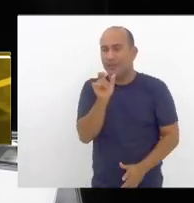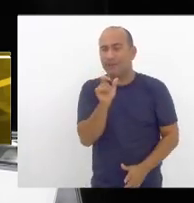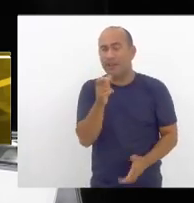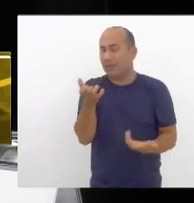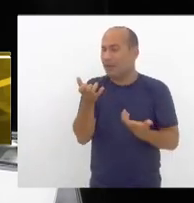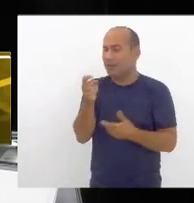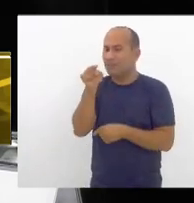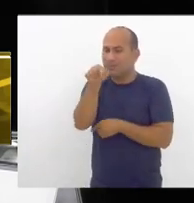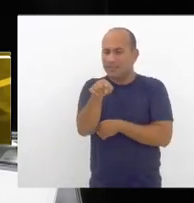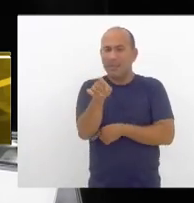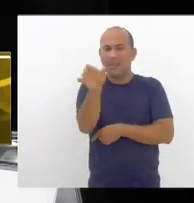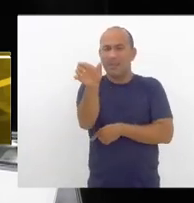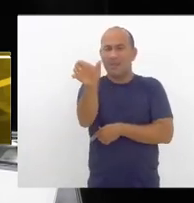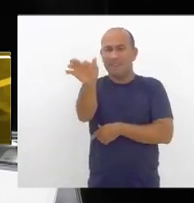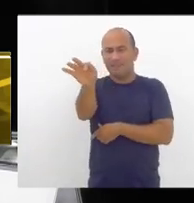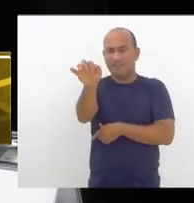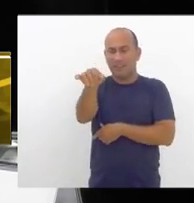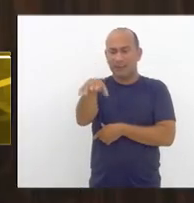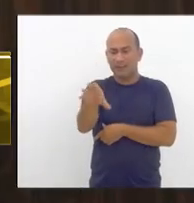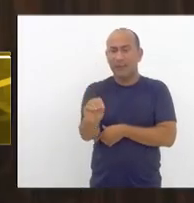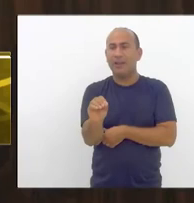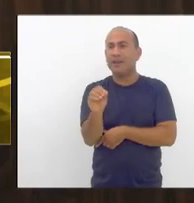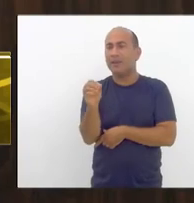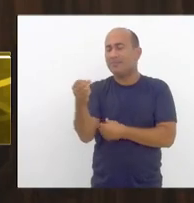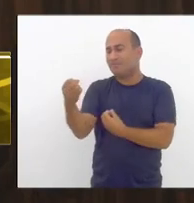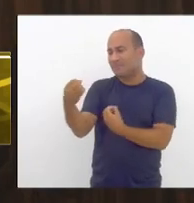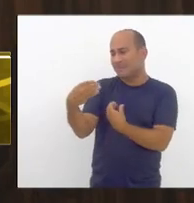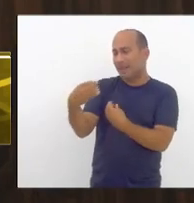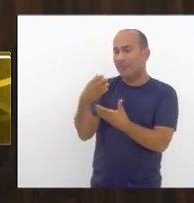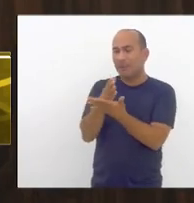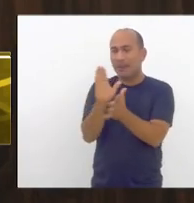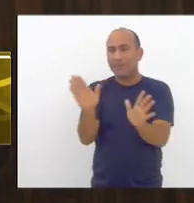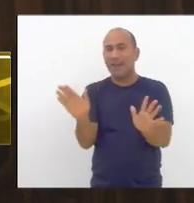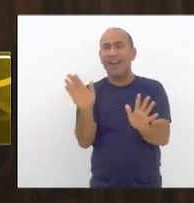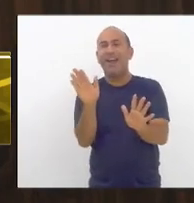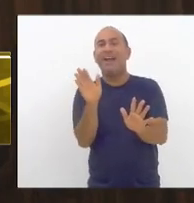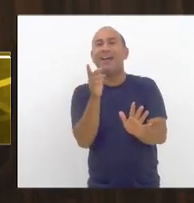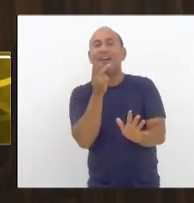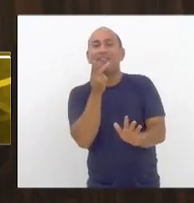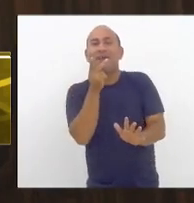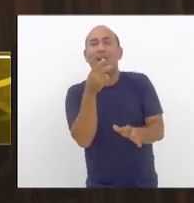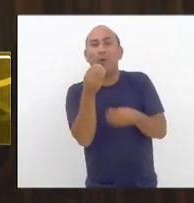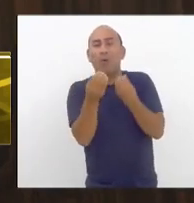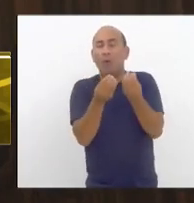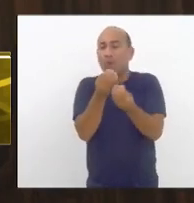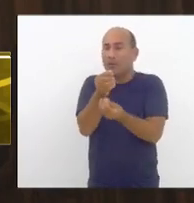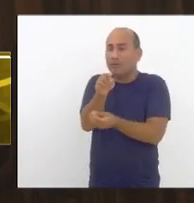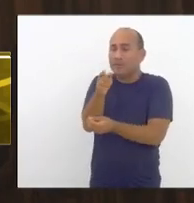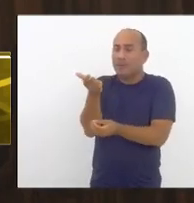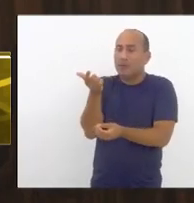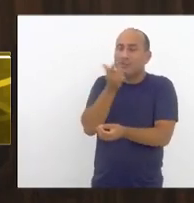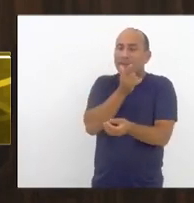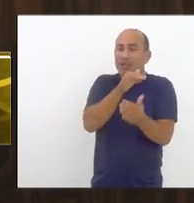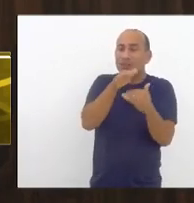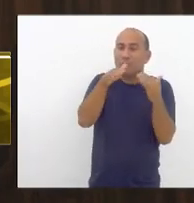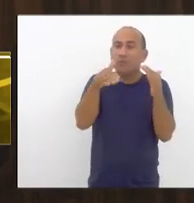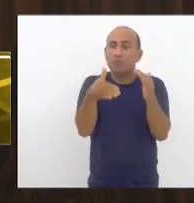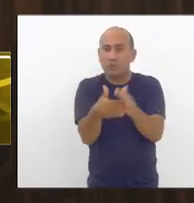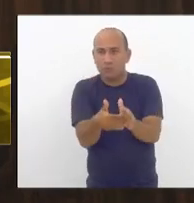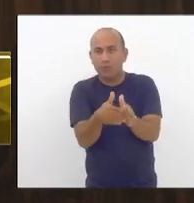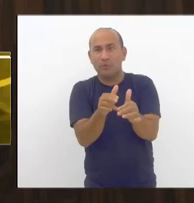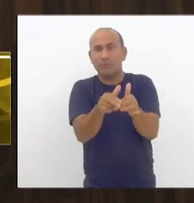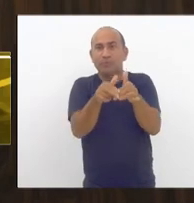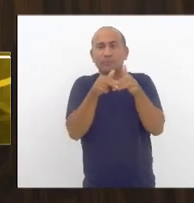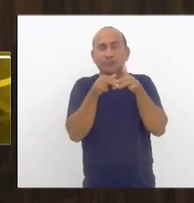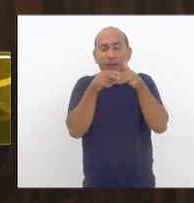eu queria que você Fernando só me ensinasse para eu encerrar a minha fala como é que você consegue isso tudo sem